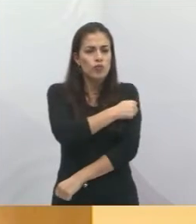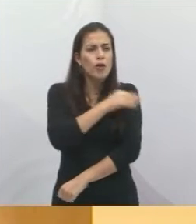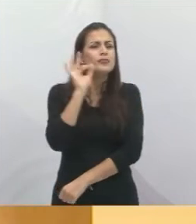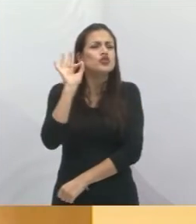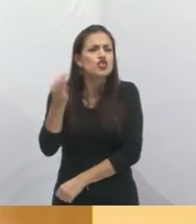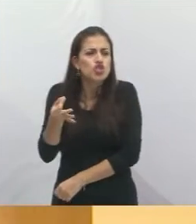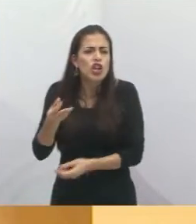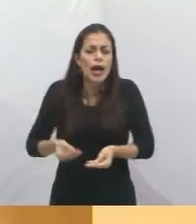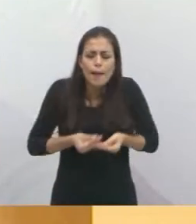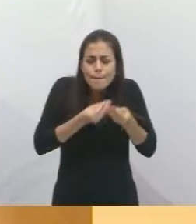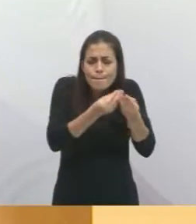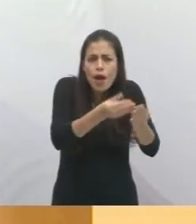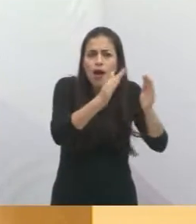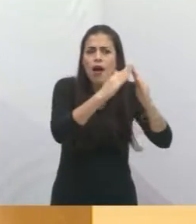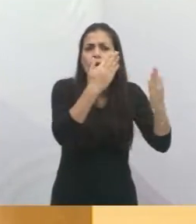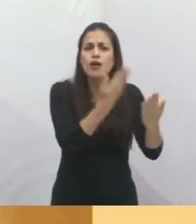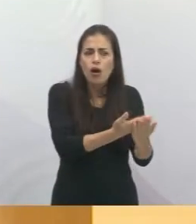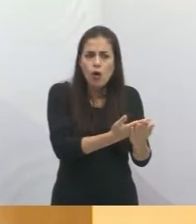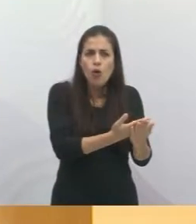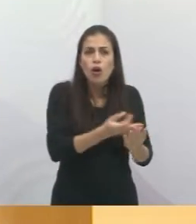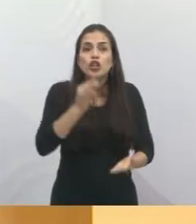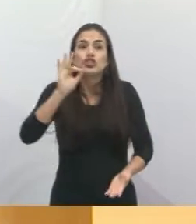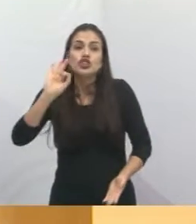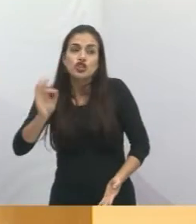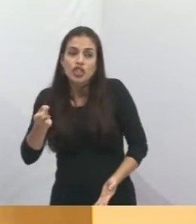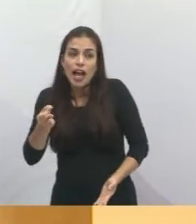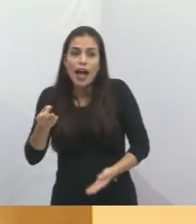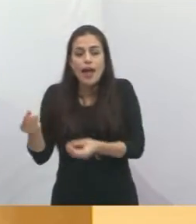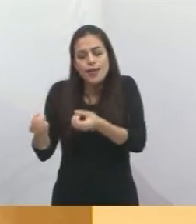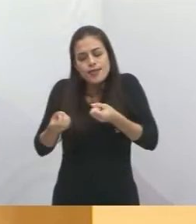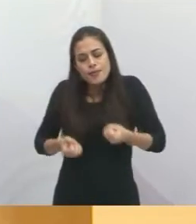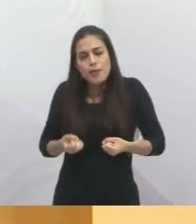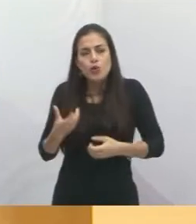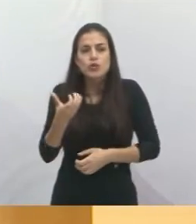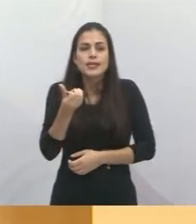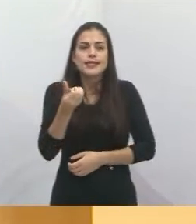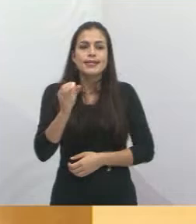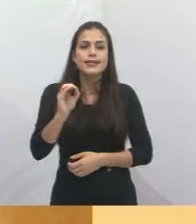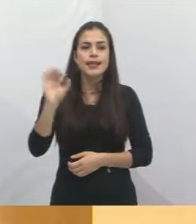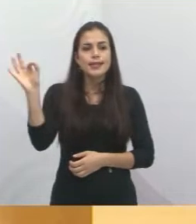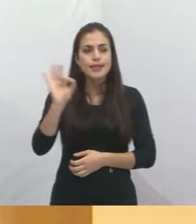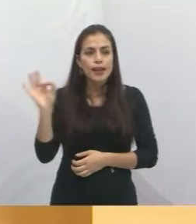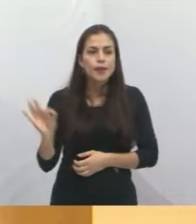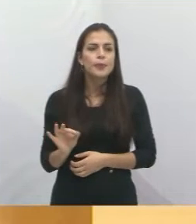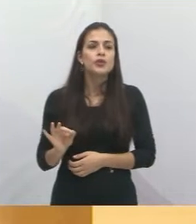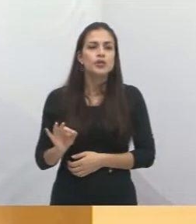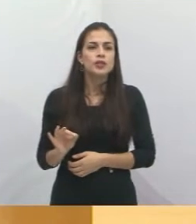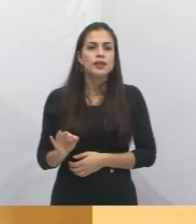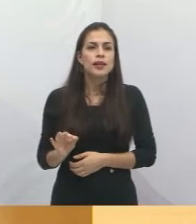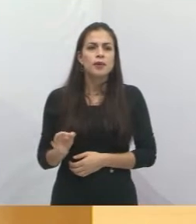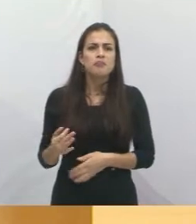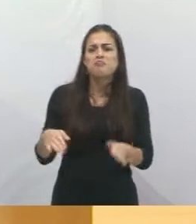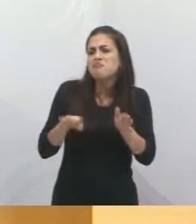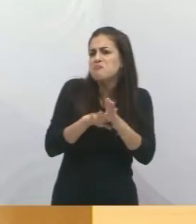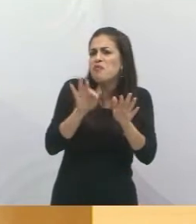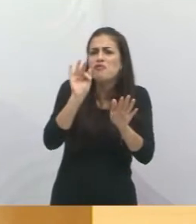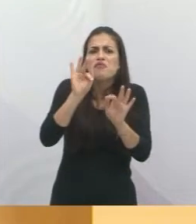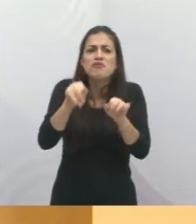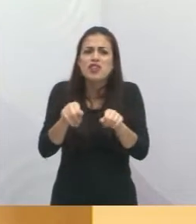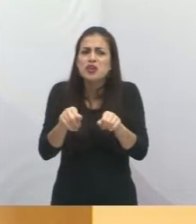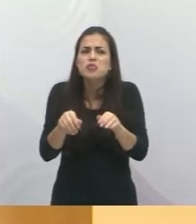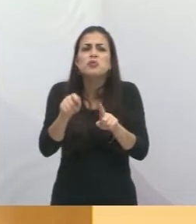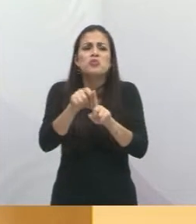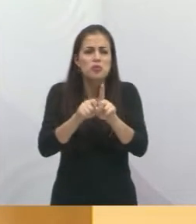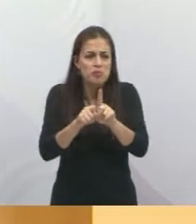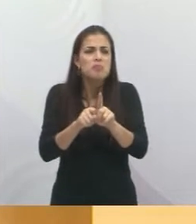nas escolas, nós já recebemos 60% desses uniformes, até o final do mês, ainda essa semana, a gente